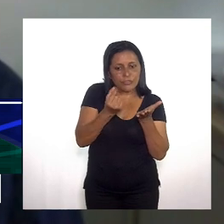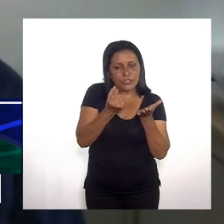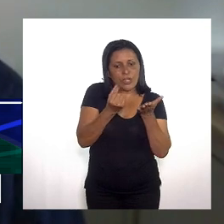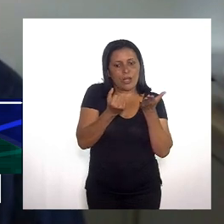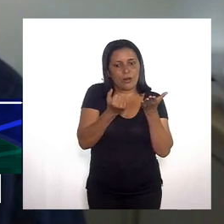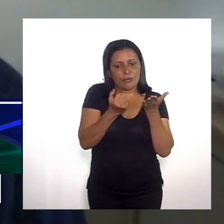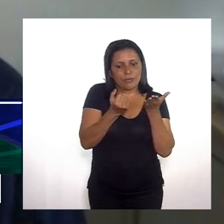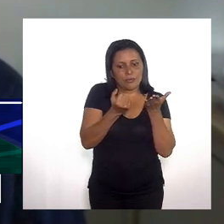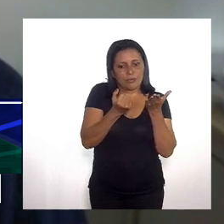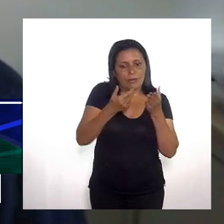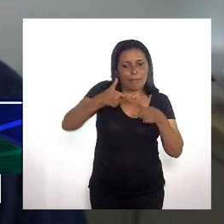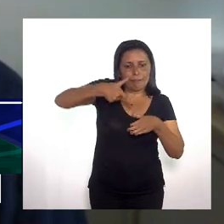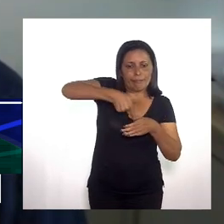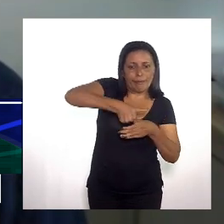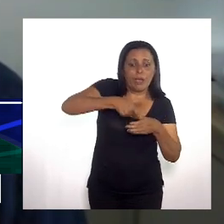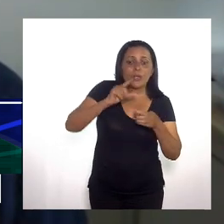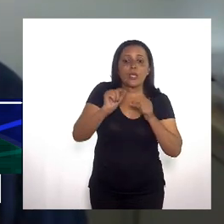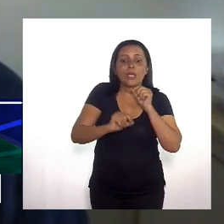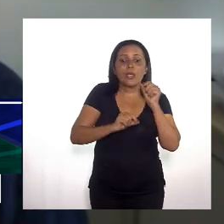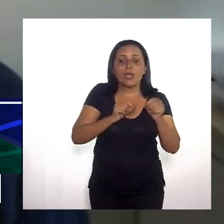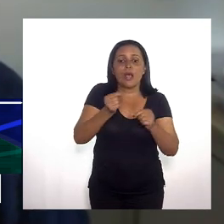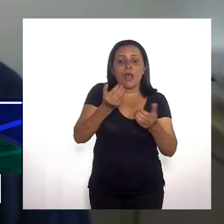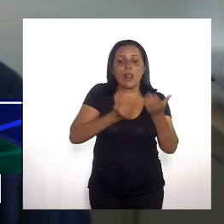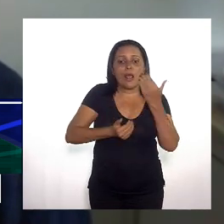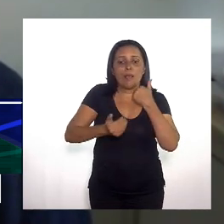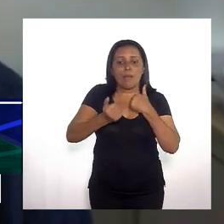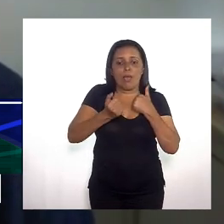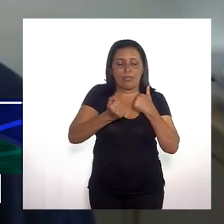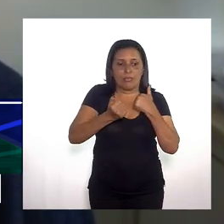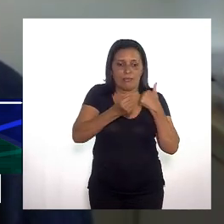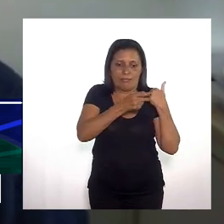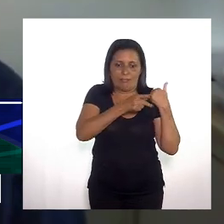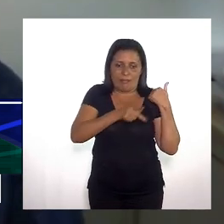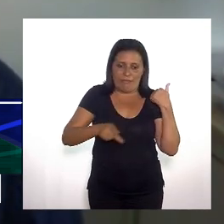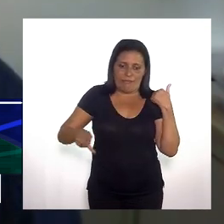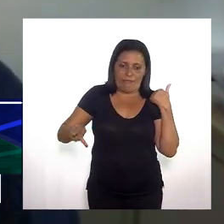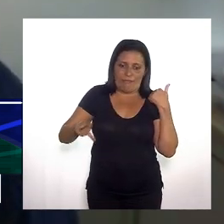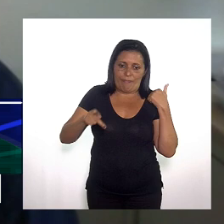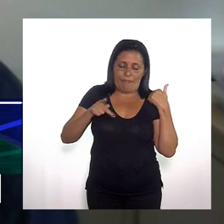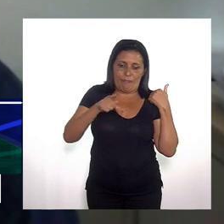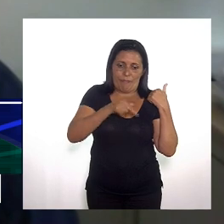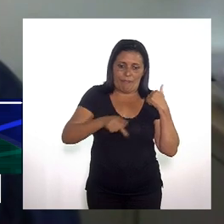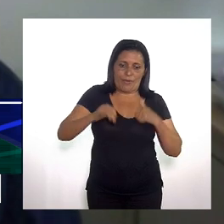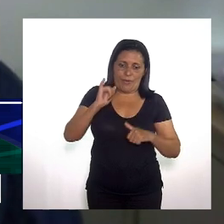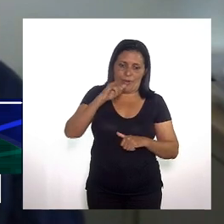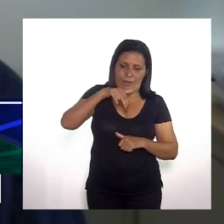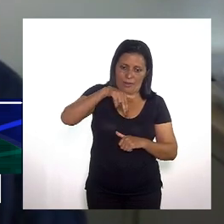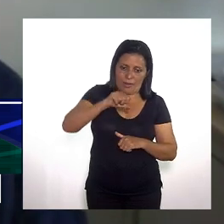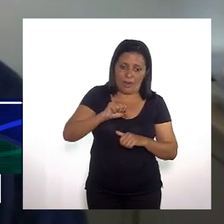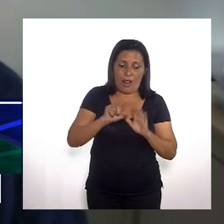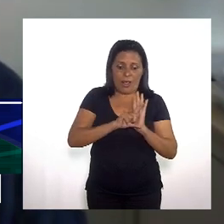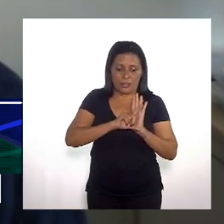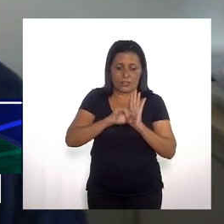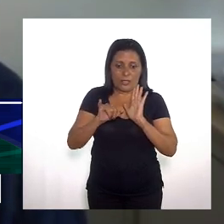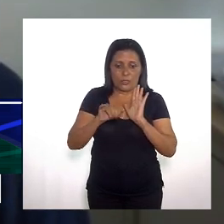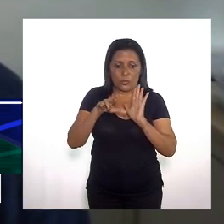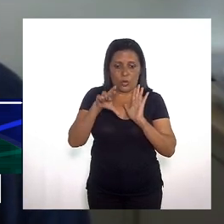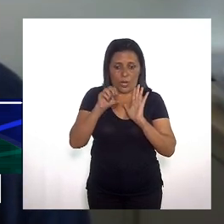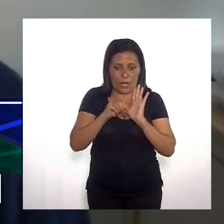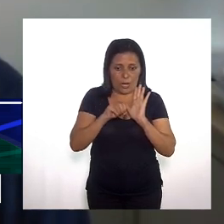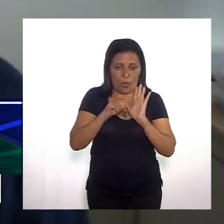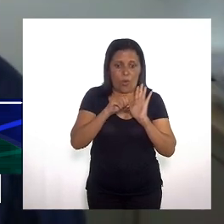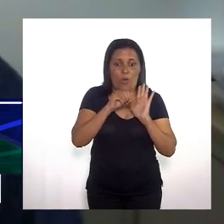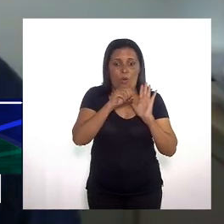ROET-PE que alimenta o Rio Previdência. E aí, a legislação do Rio